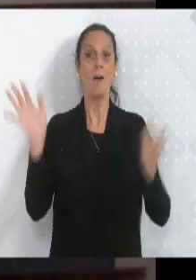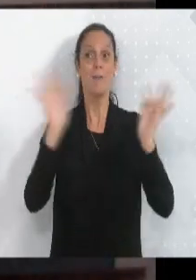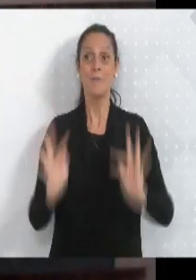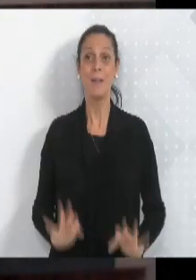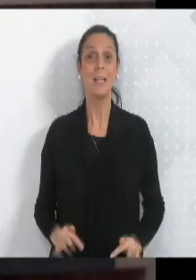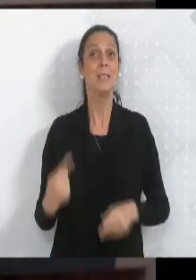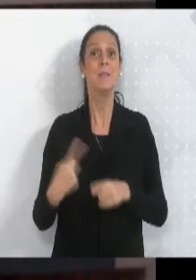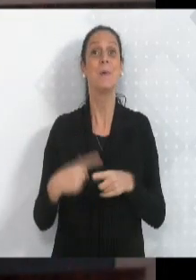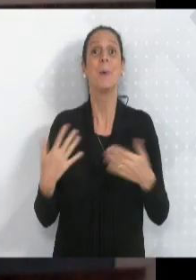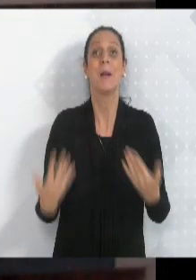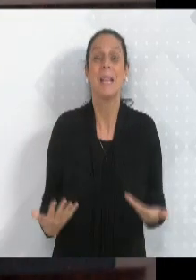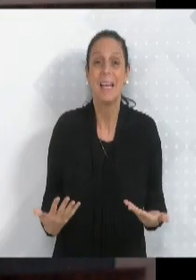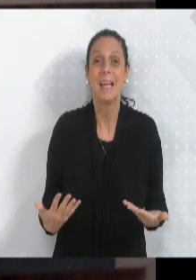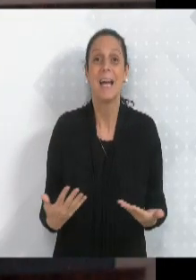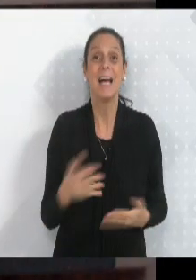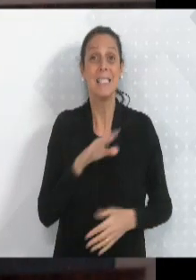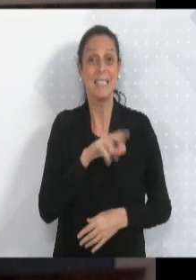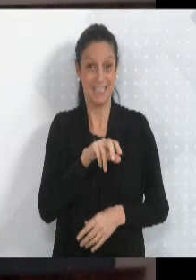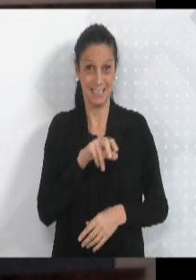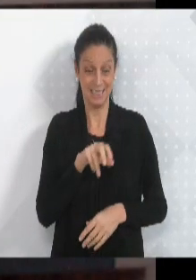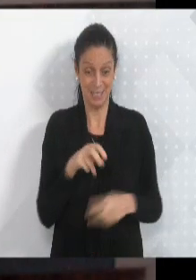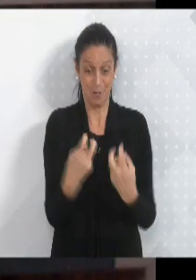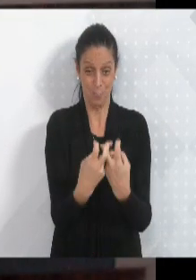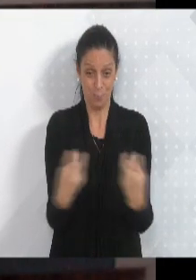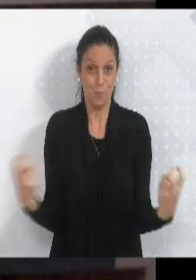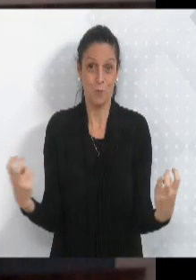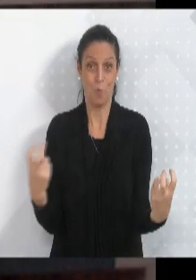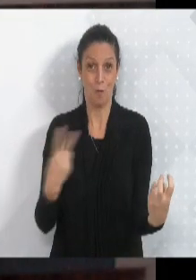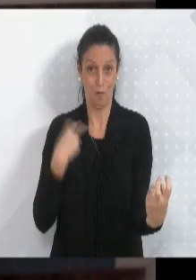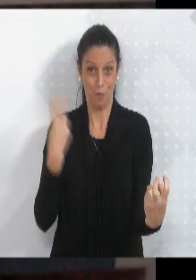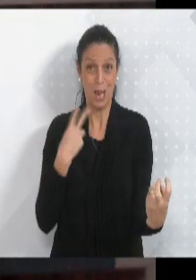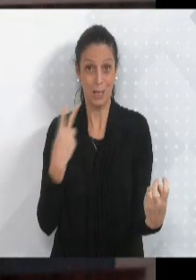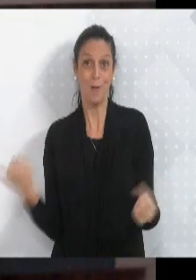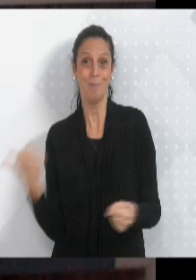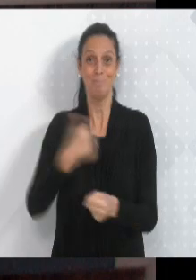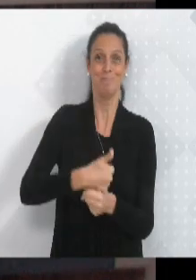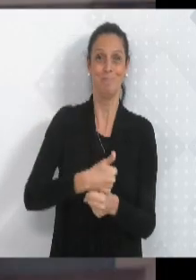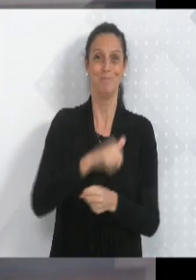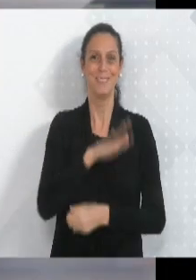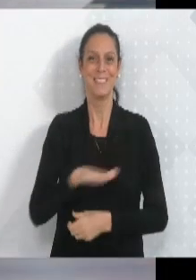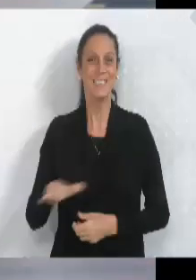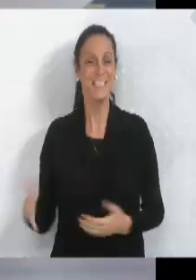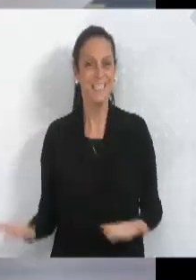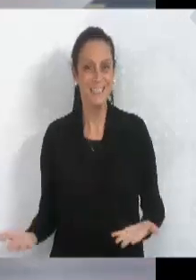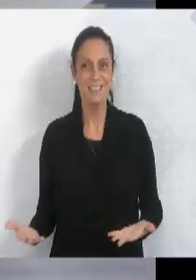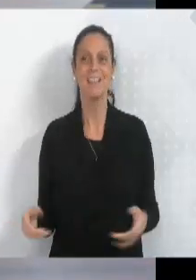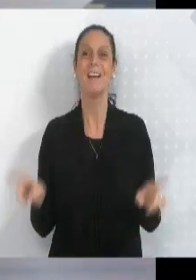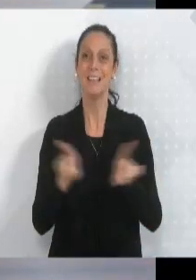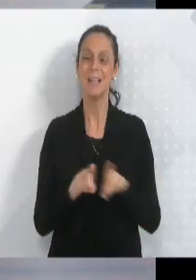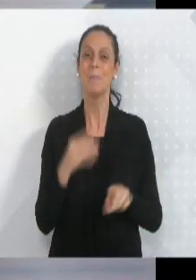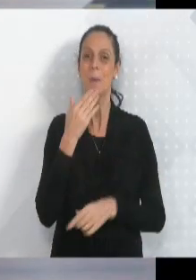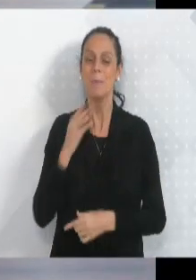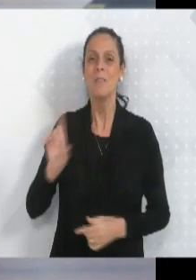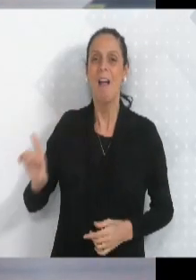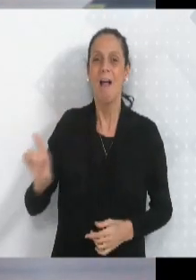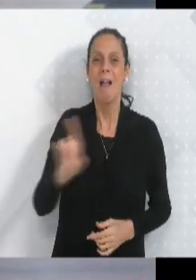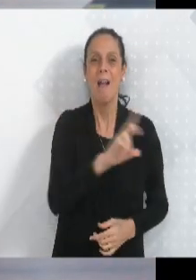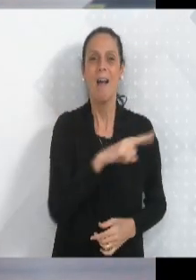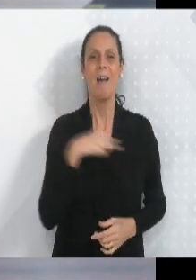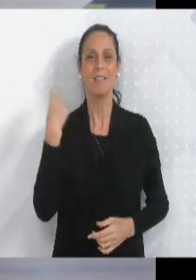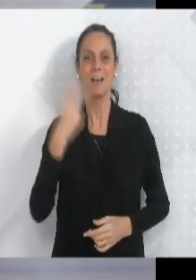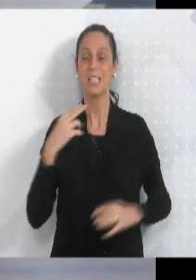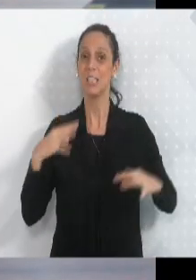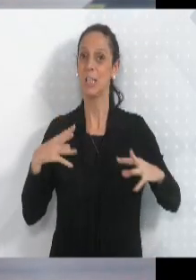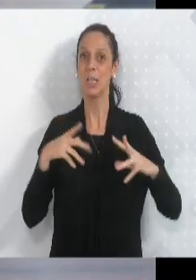sentaram nos lugares dos senhores, elas usaram esta tribuna, e eu fiz questão que cada criança, todas as nossas